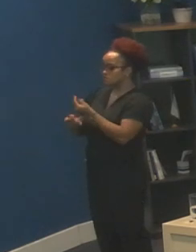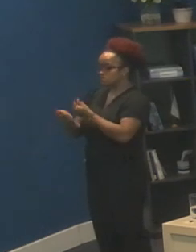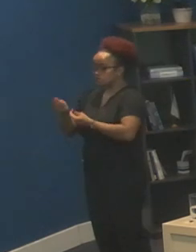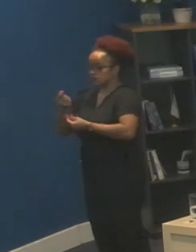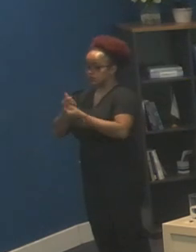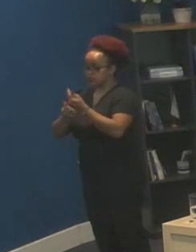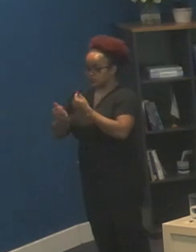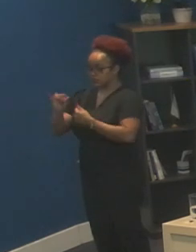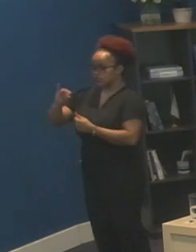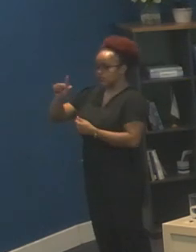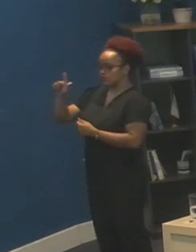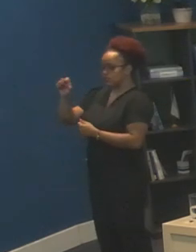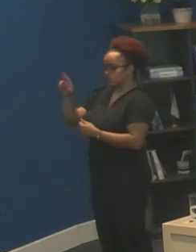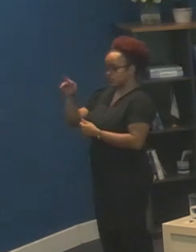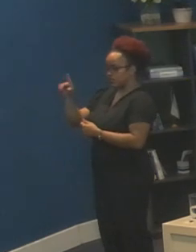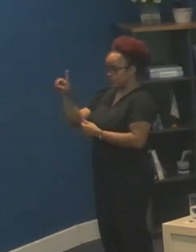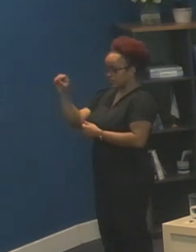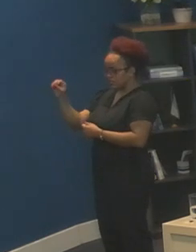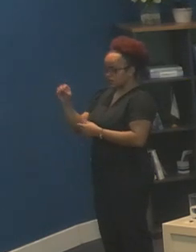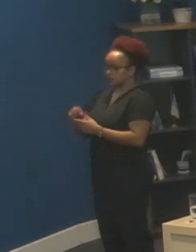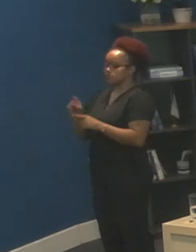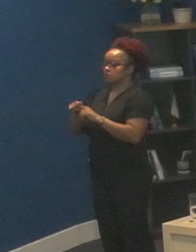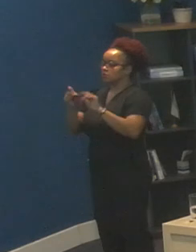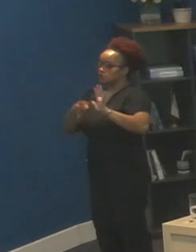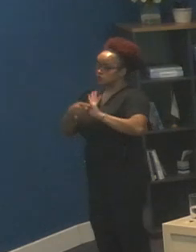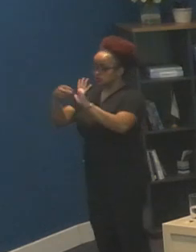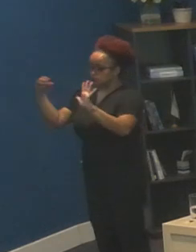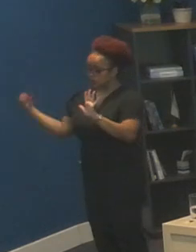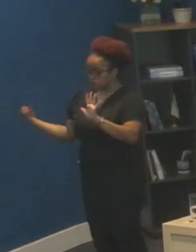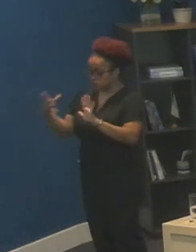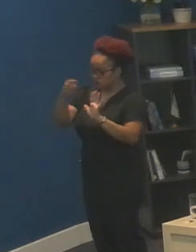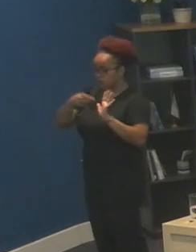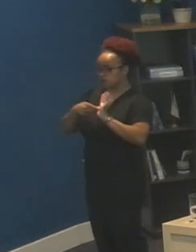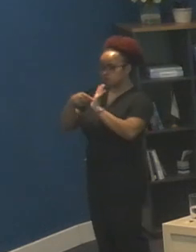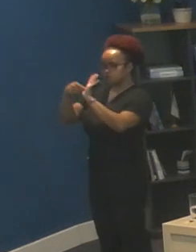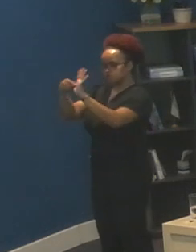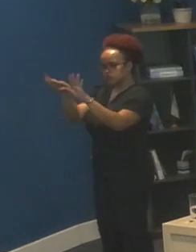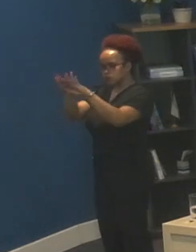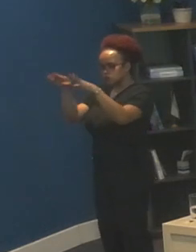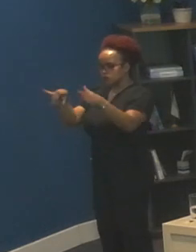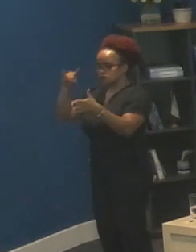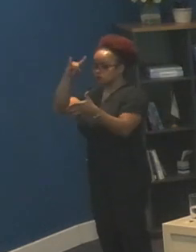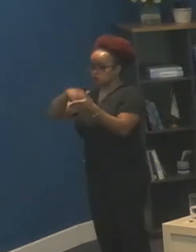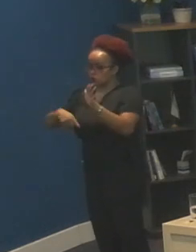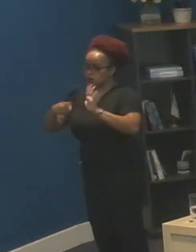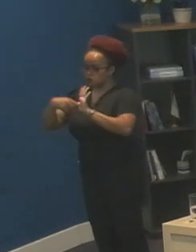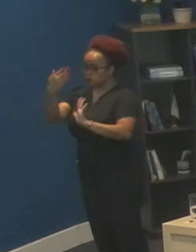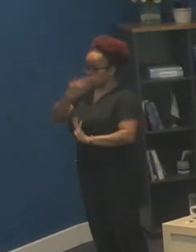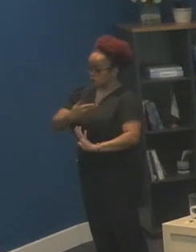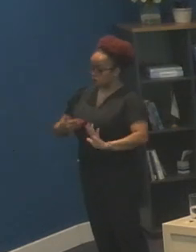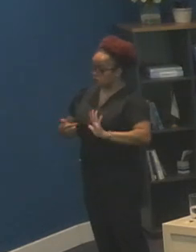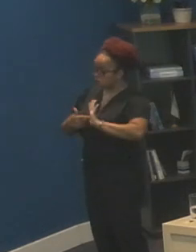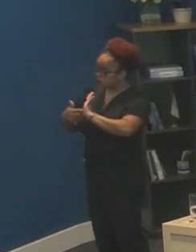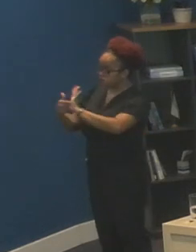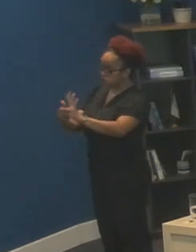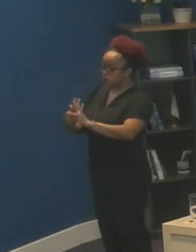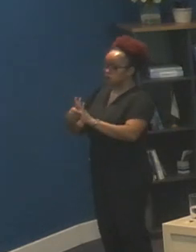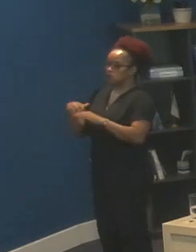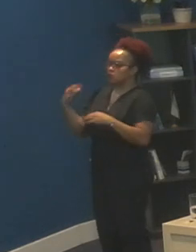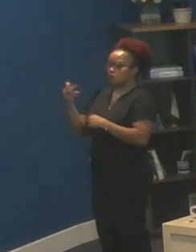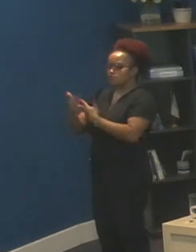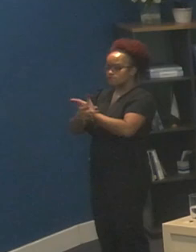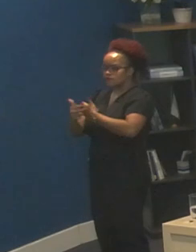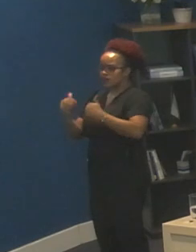financeiro, Geraldo Vida. O lançamento foi realizado à altura do documento tornado público, com a presença de